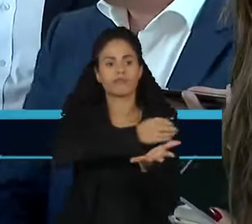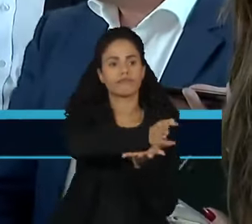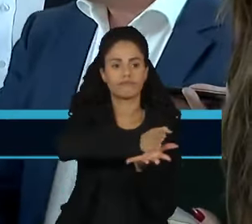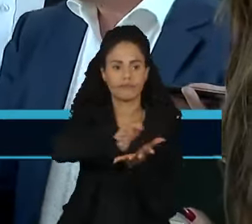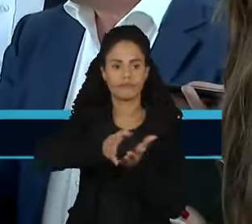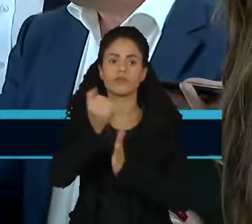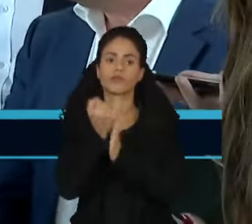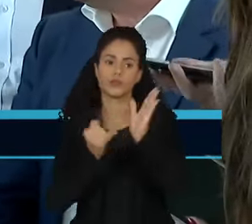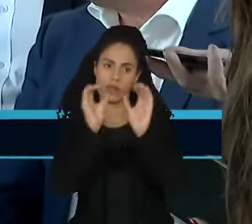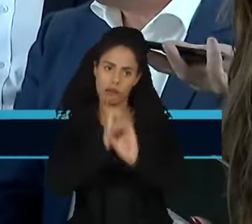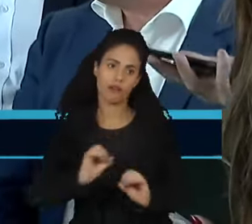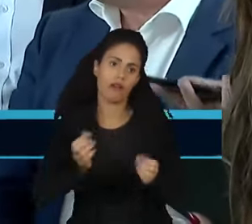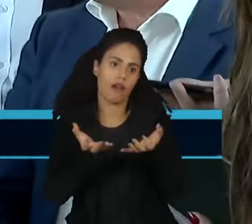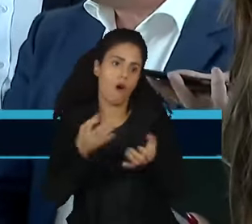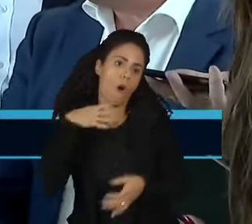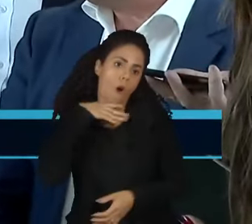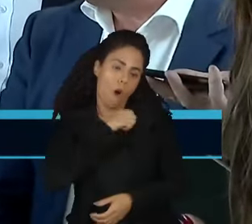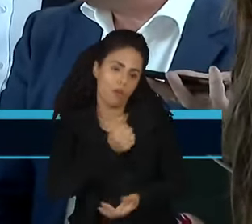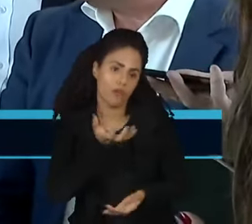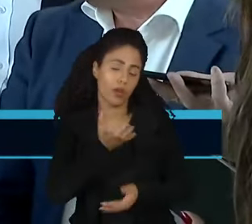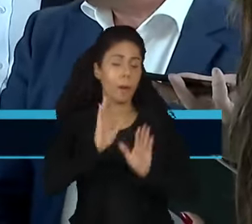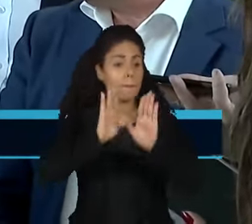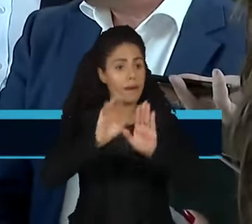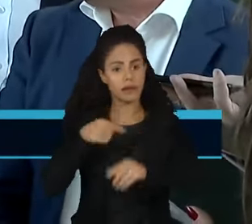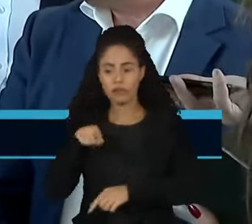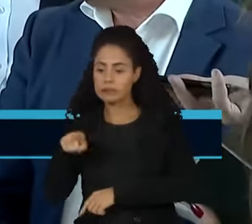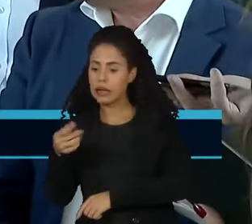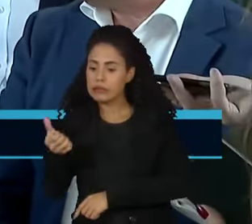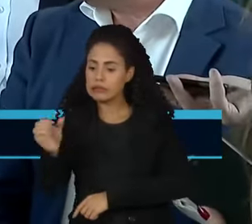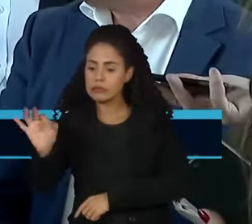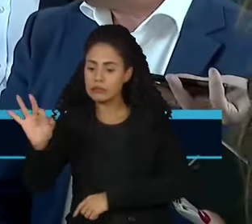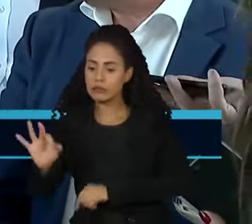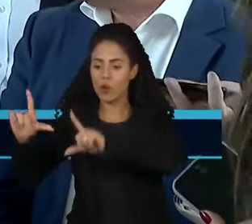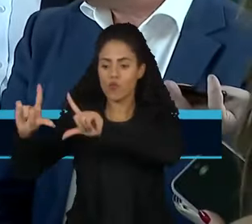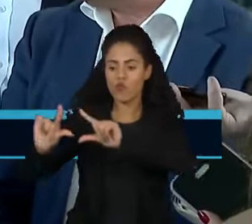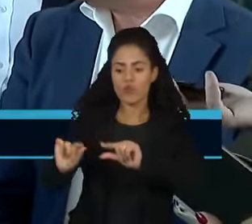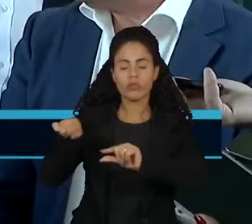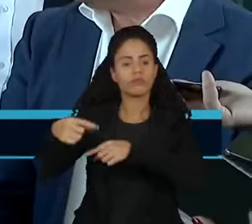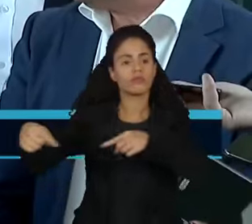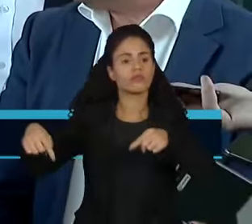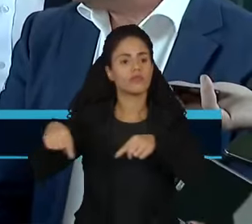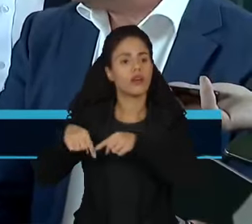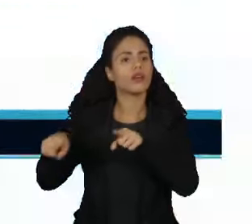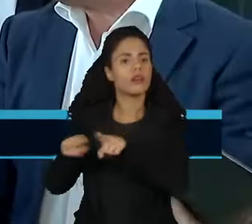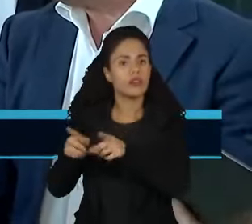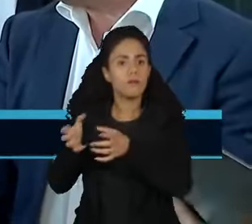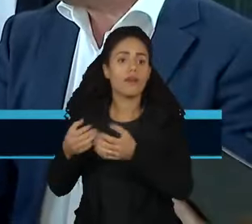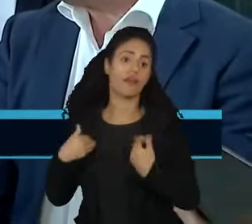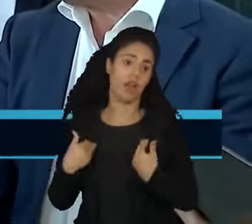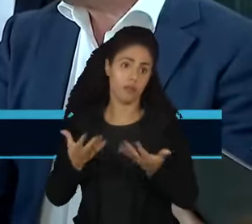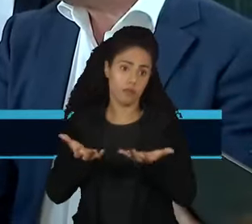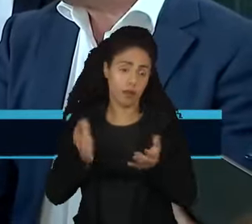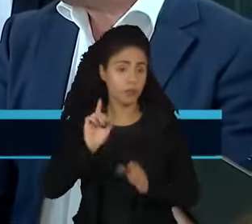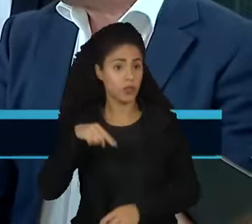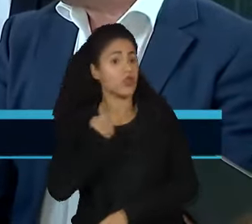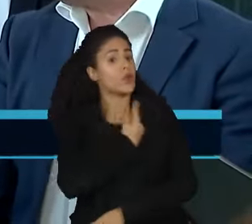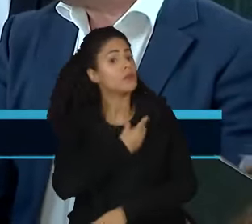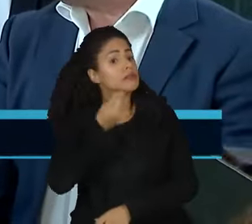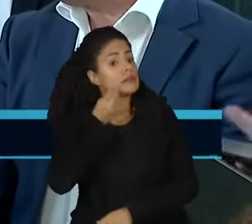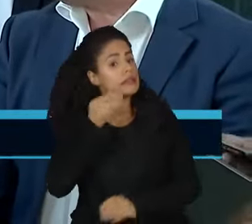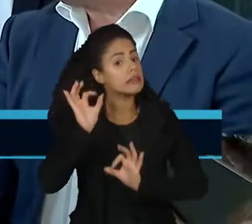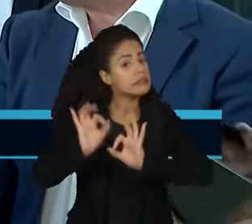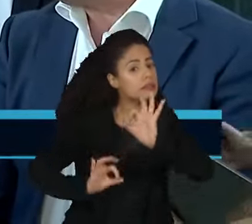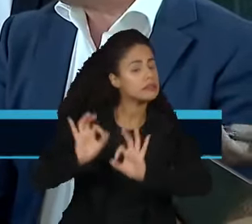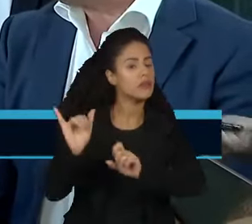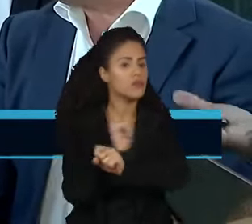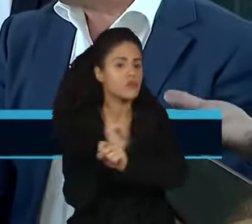alíquota zero, e alguns que não estão na reduzida, que estão no, na alíquota padrão, querem para 60%. Nós temos que,